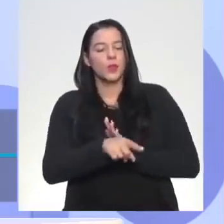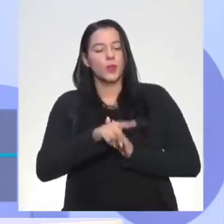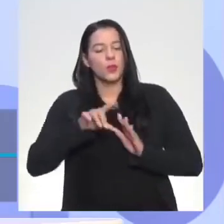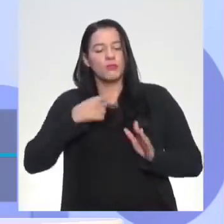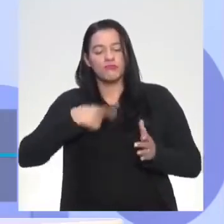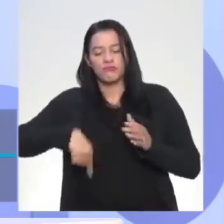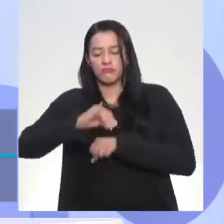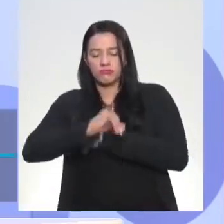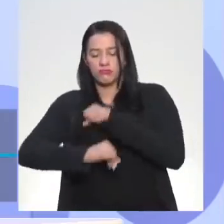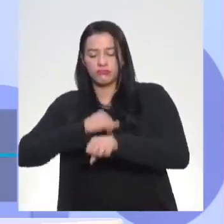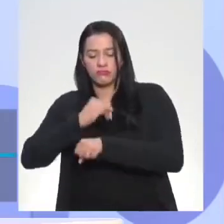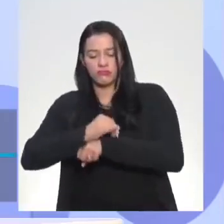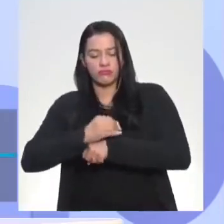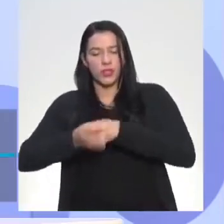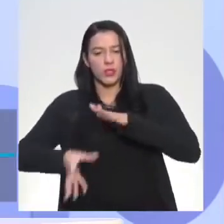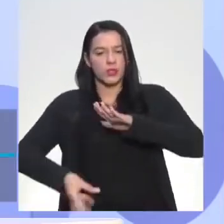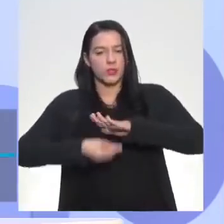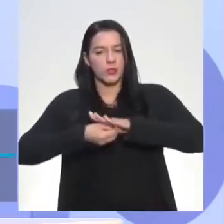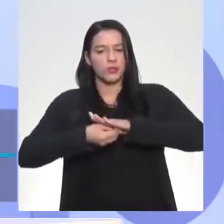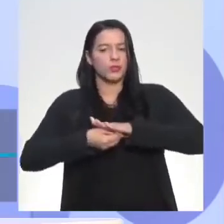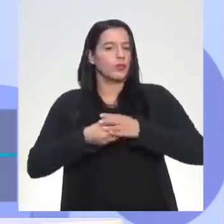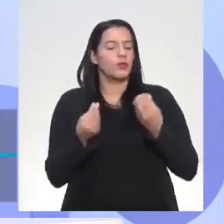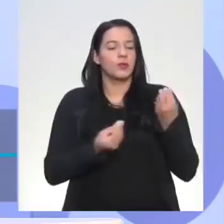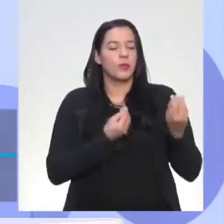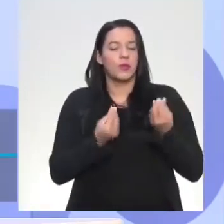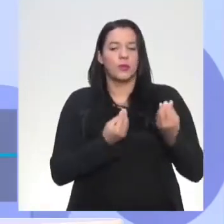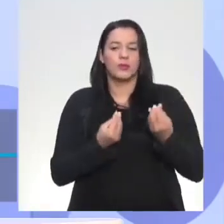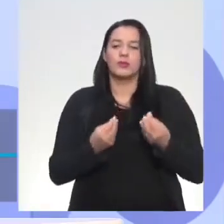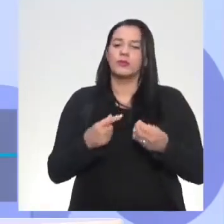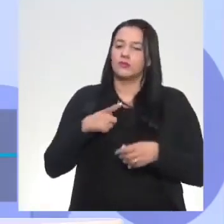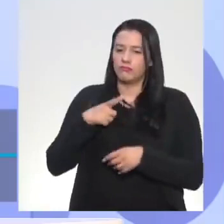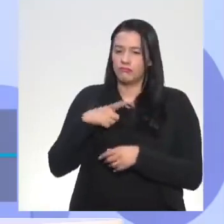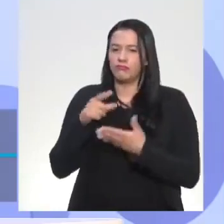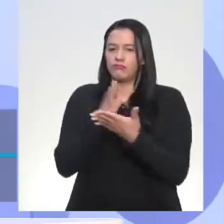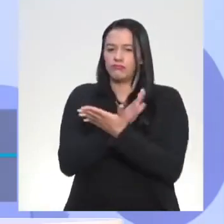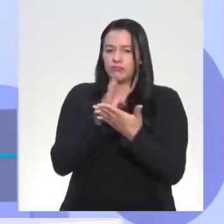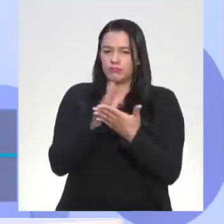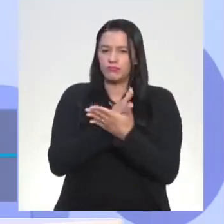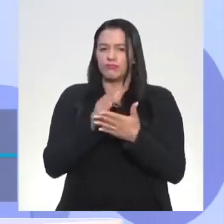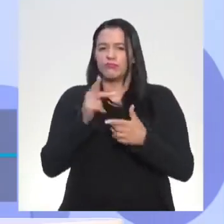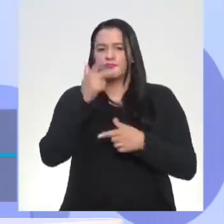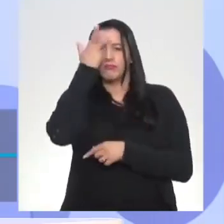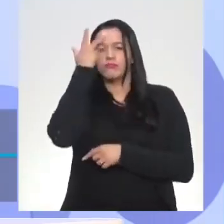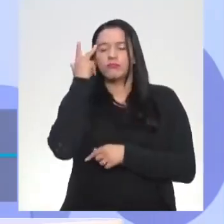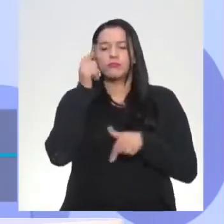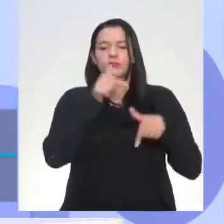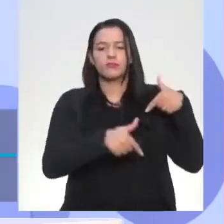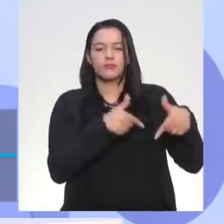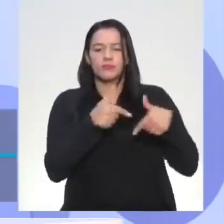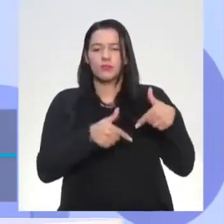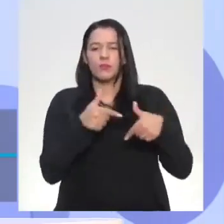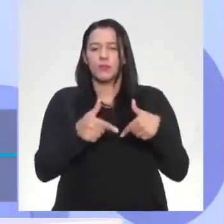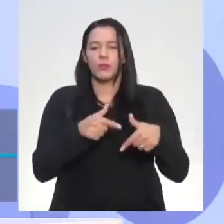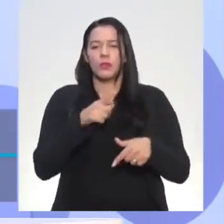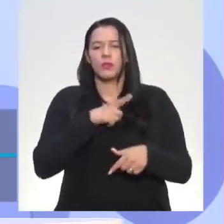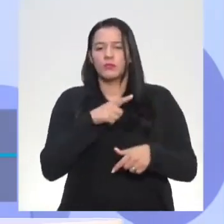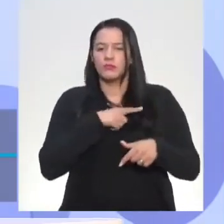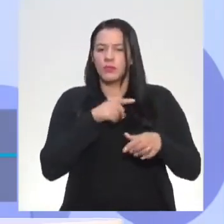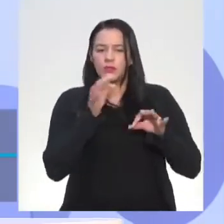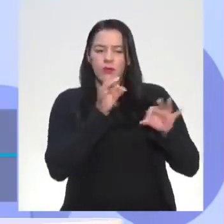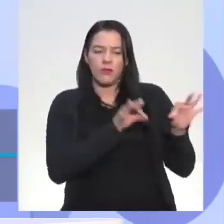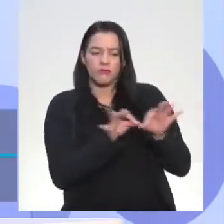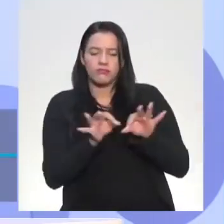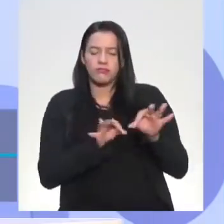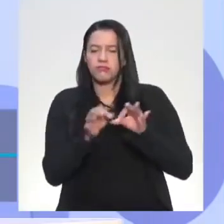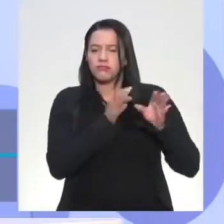tá? Mas assim, existem algumas situações, né, o pessoal está trabalhando em cima disso, né, tem toda essa questão aí